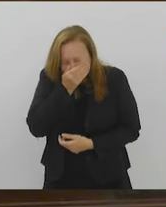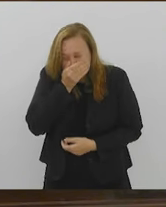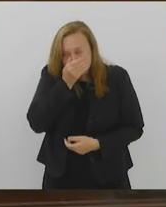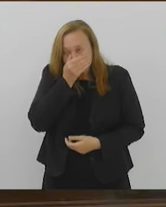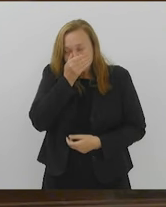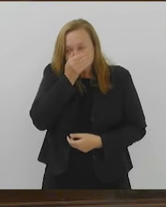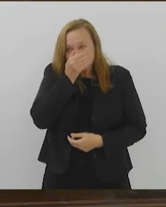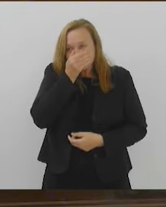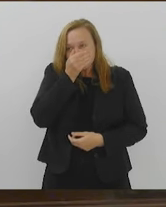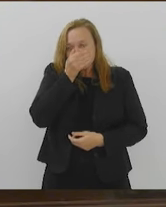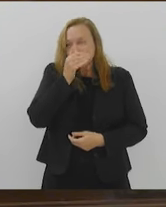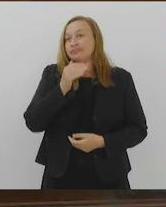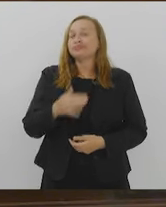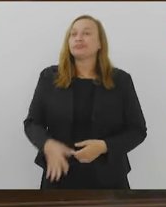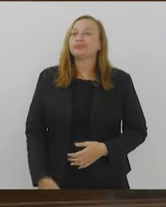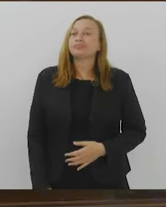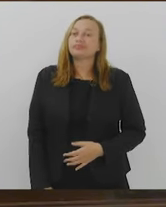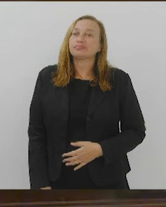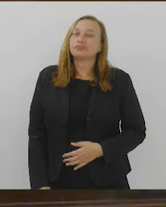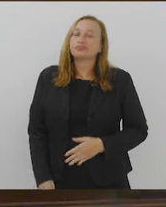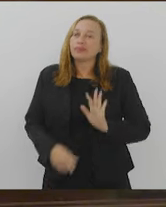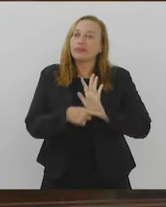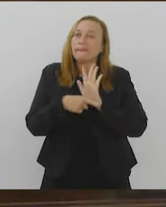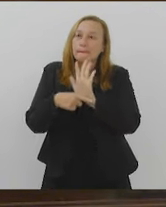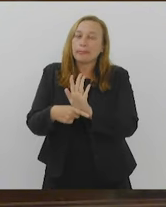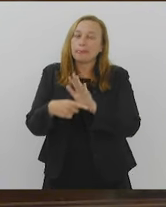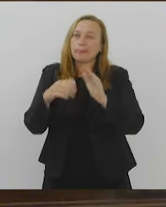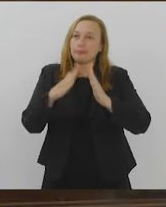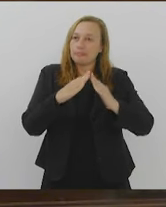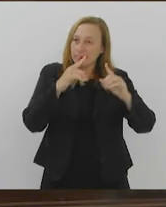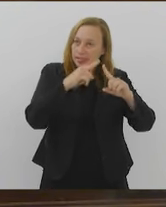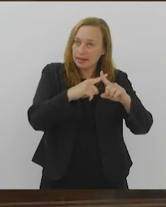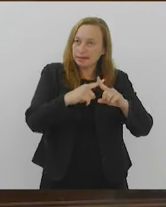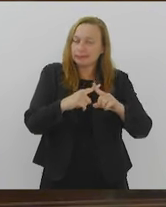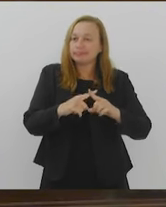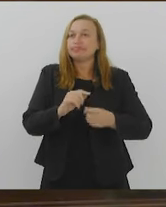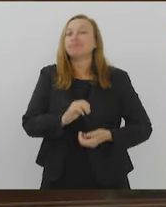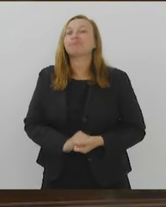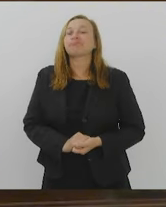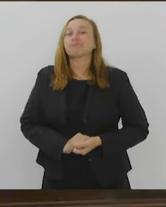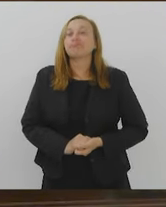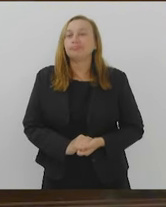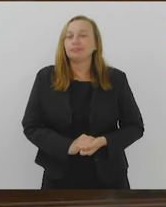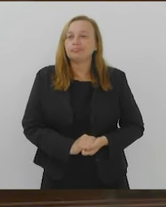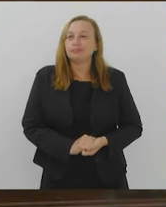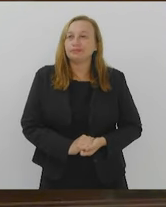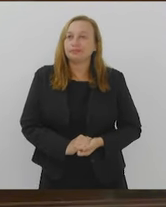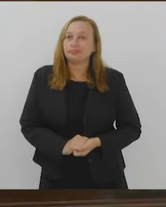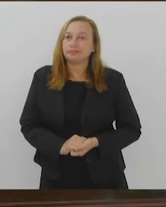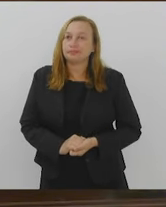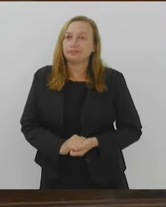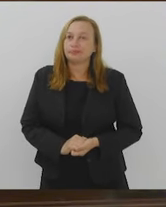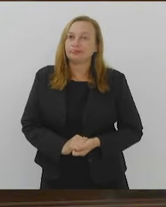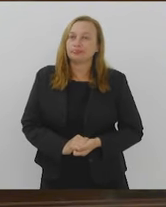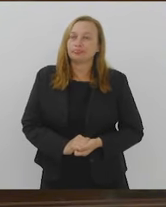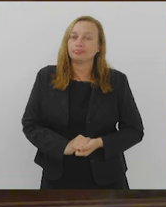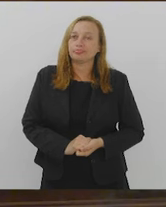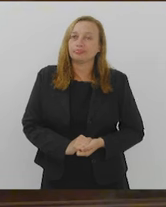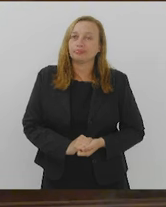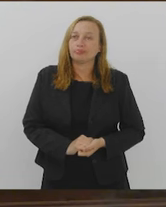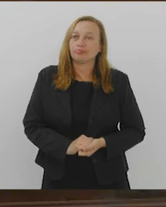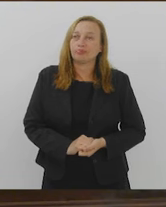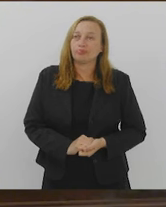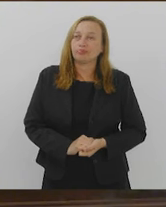beneficiar as igrejas, os templos religiosos, nós estamos fazendo